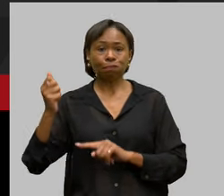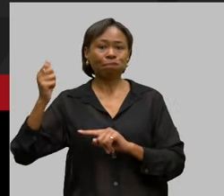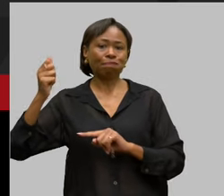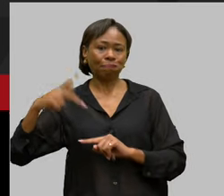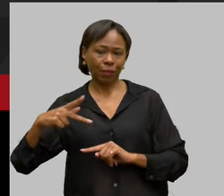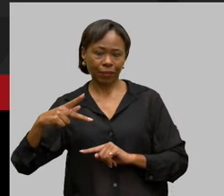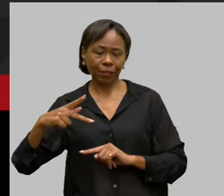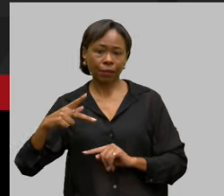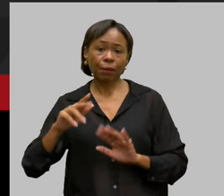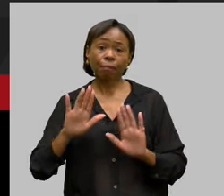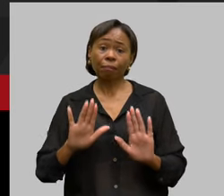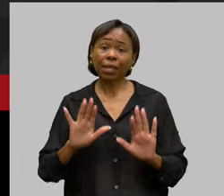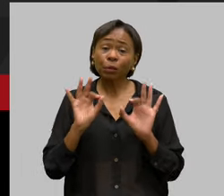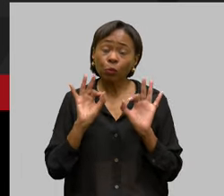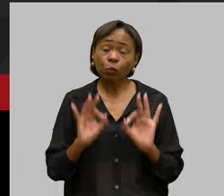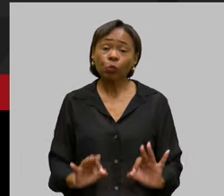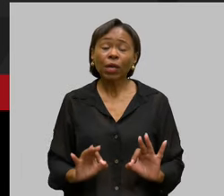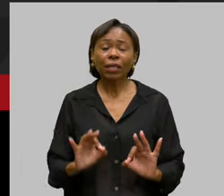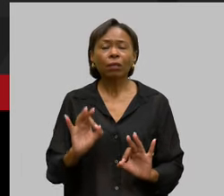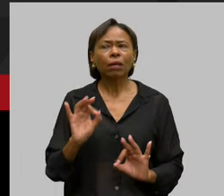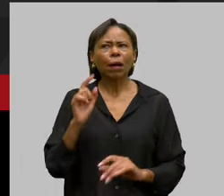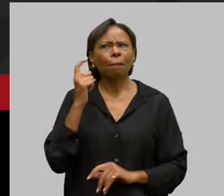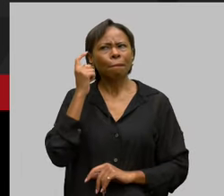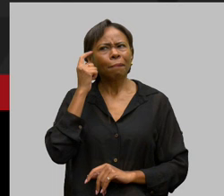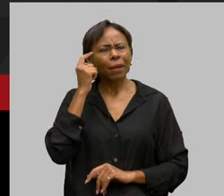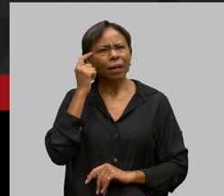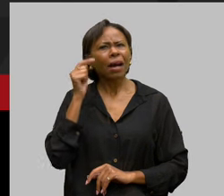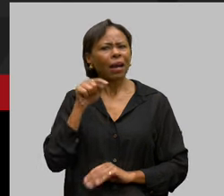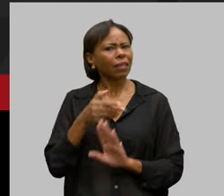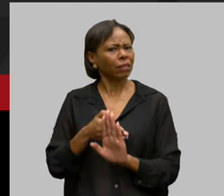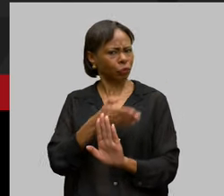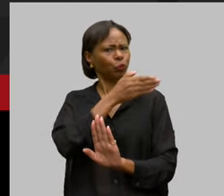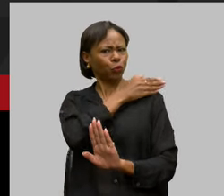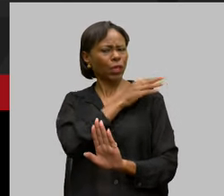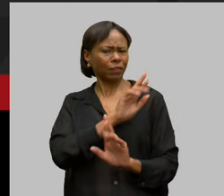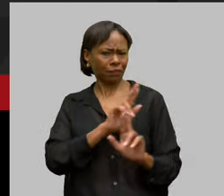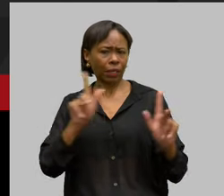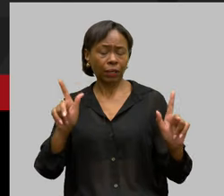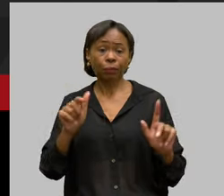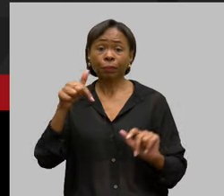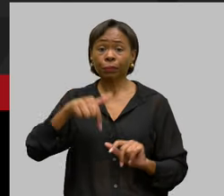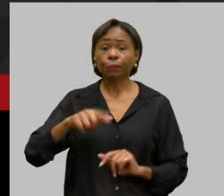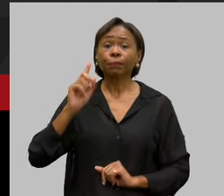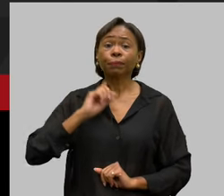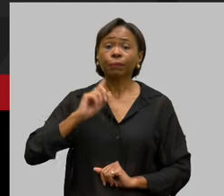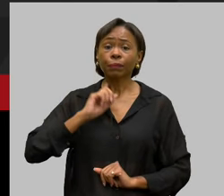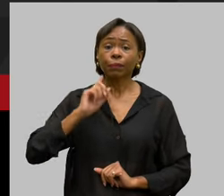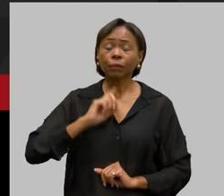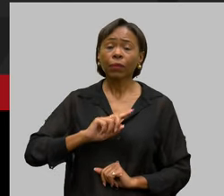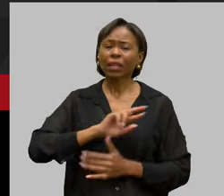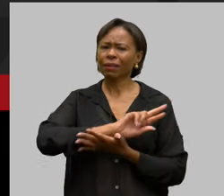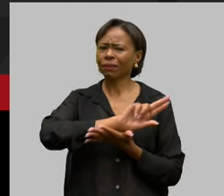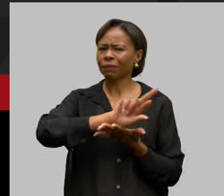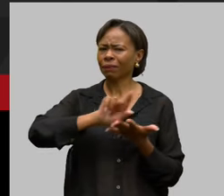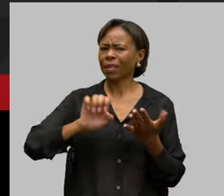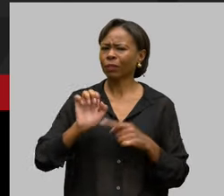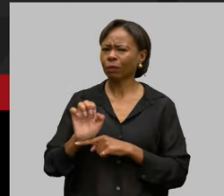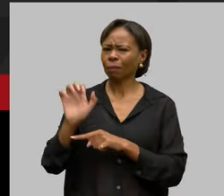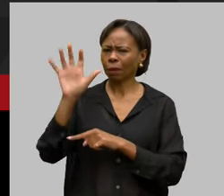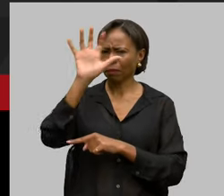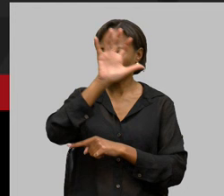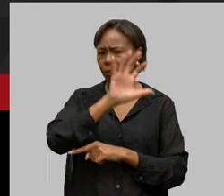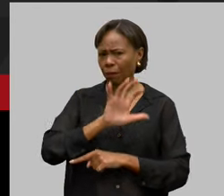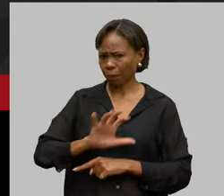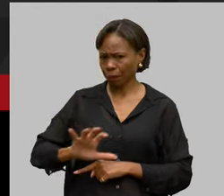prática a lógica que se tinha era essa e e e e não só em Minas Gerais mas em muitos dos estados brasileiros o que a gente observava que